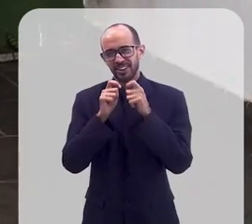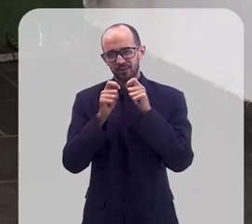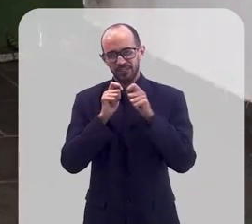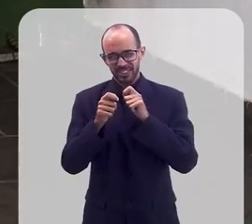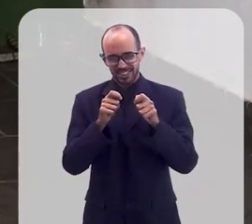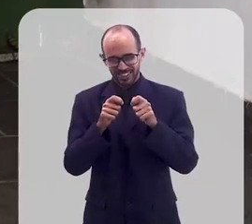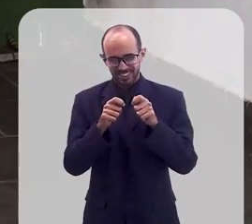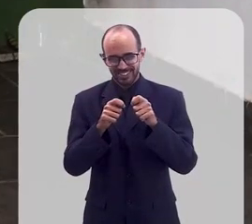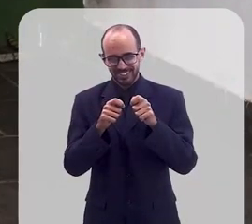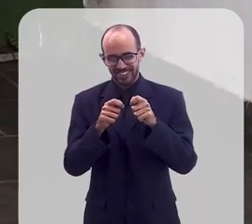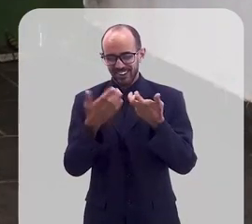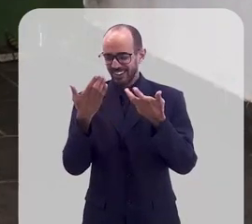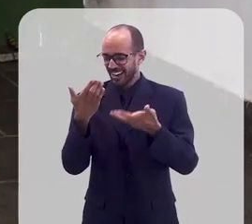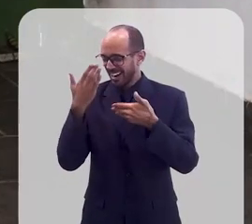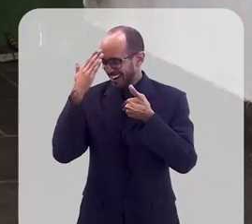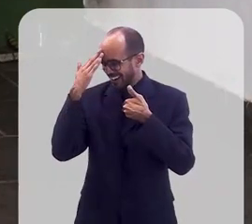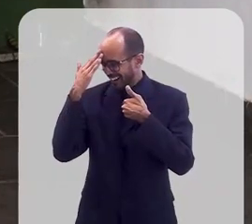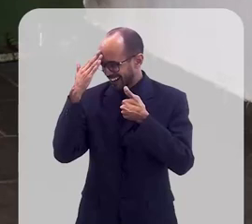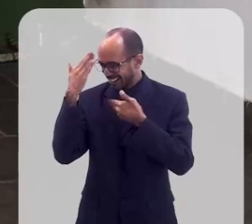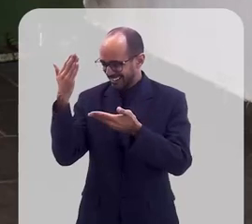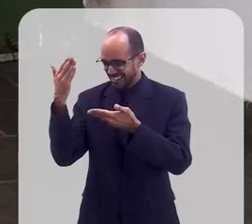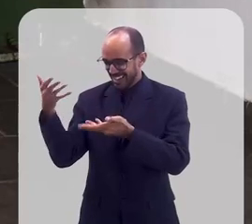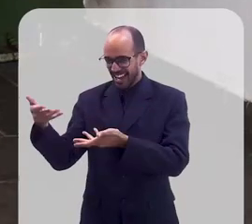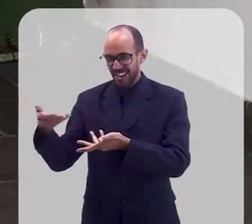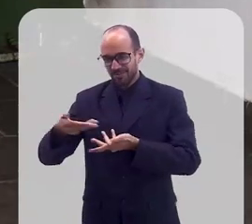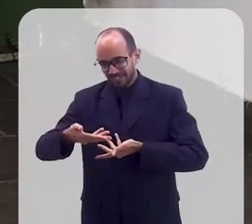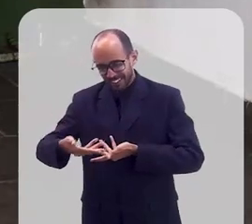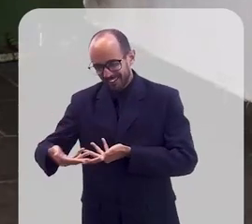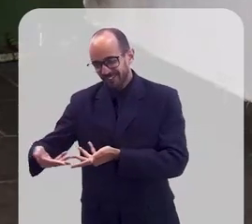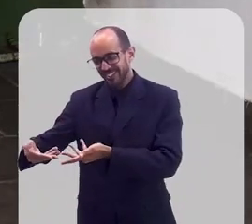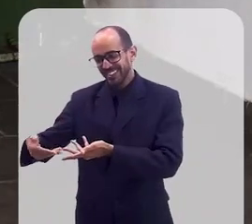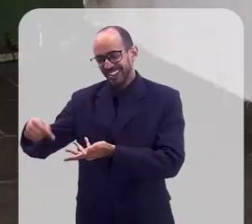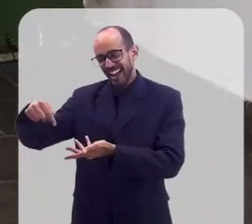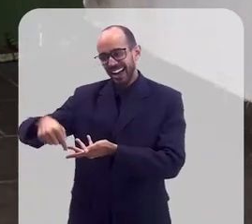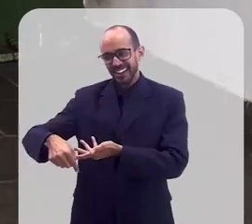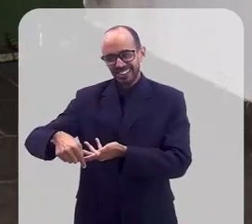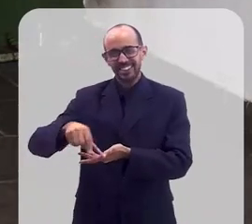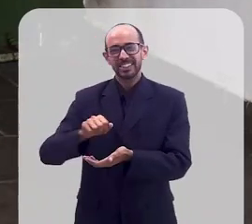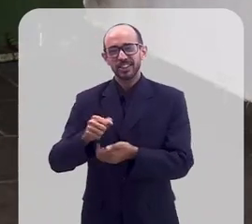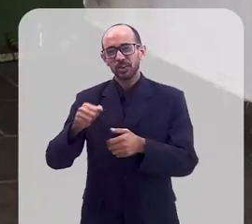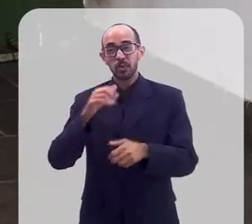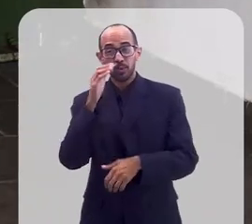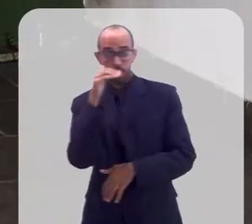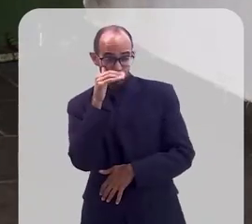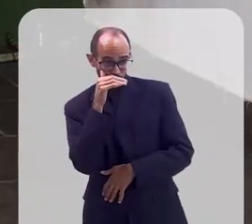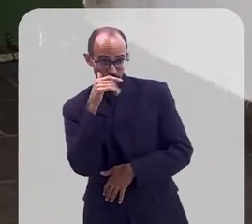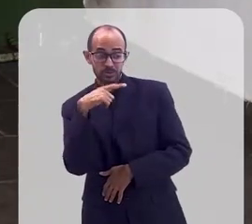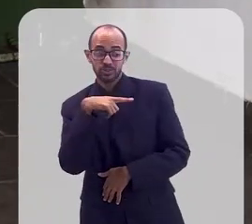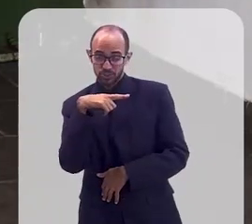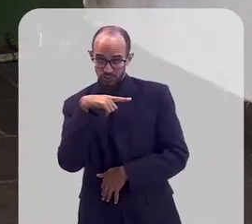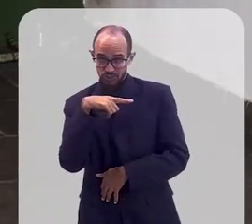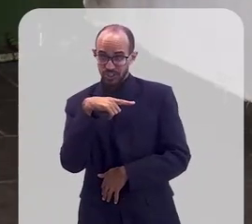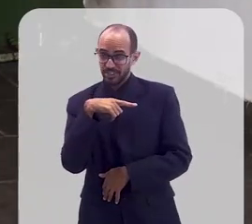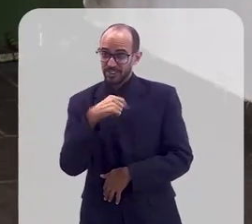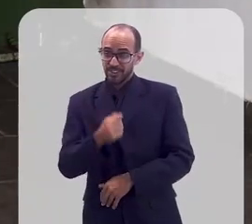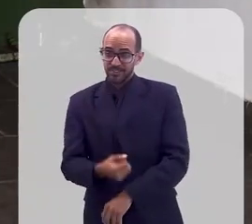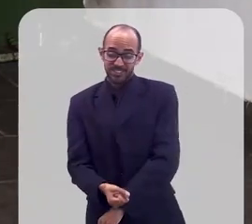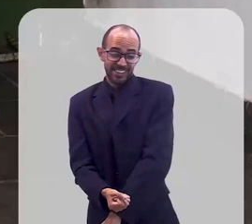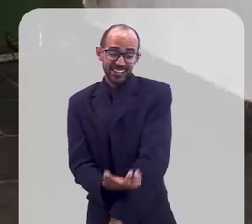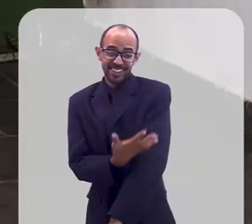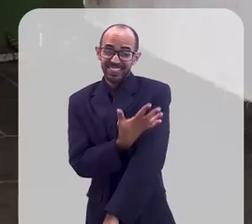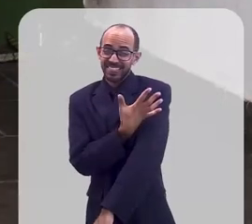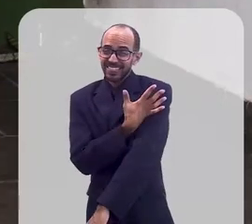ao fim. Quero agradecer a vocês por terem nos recebido aqui. Eu tinha muita curiosidade de conhecer aqui.